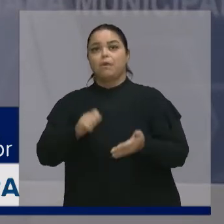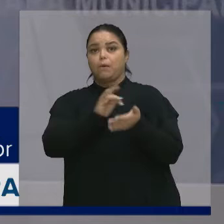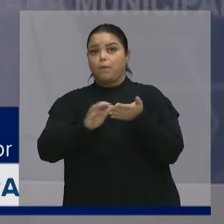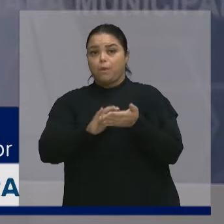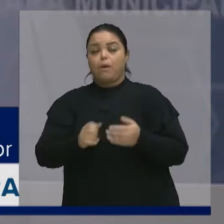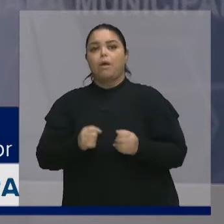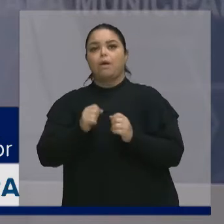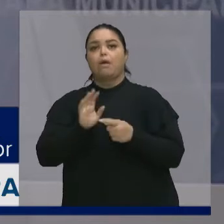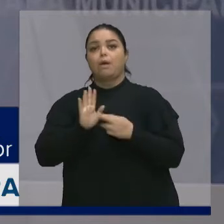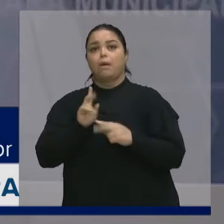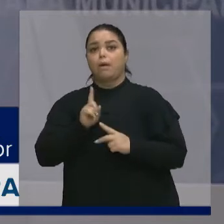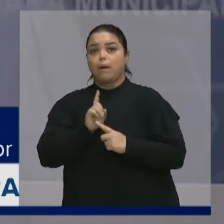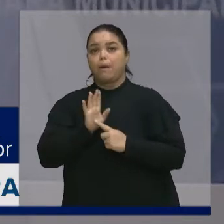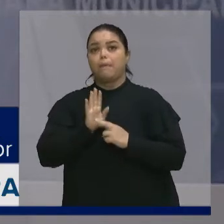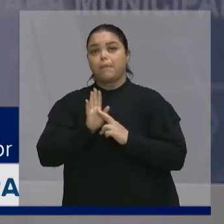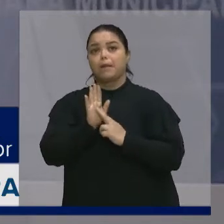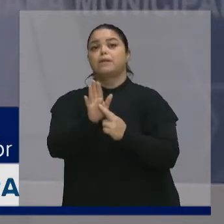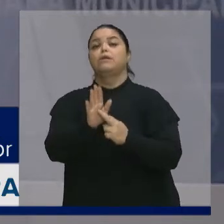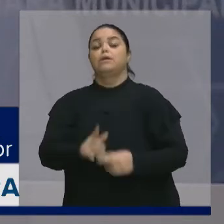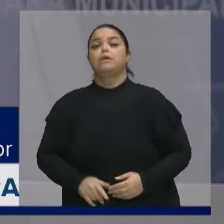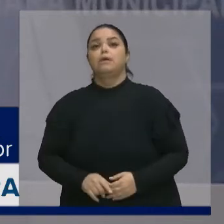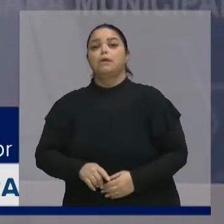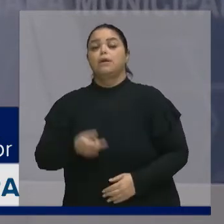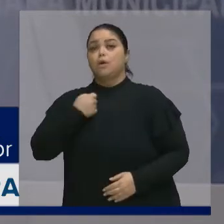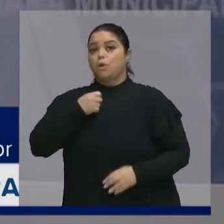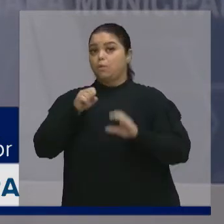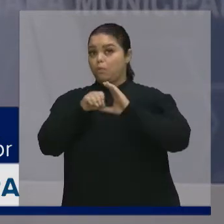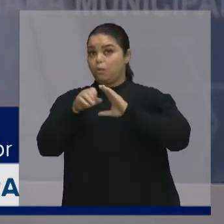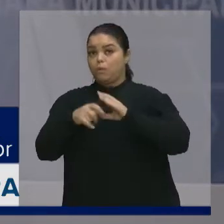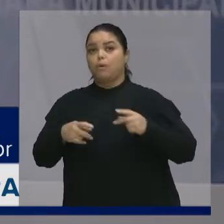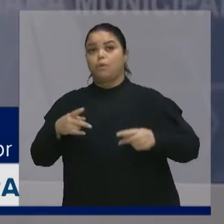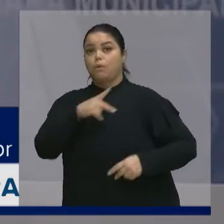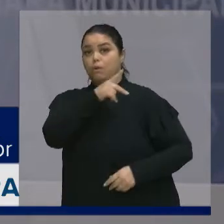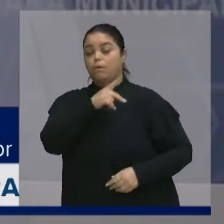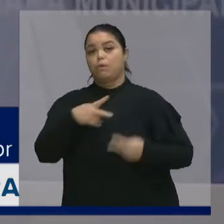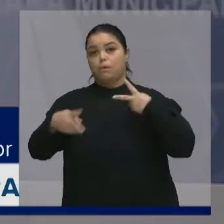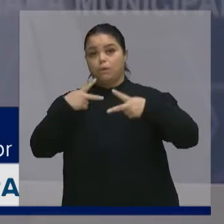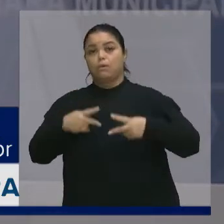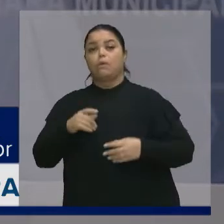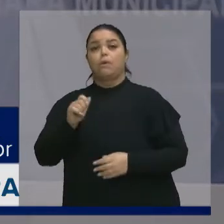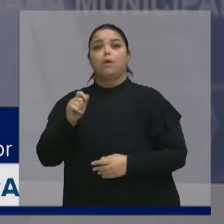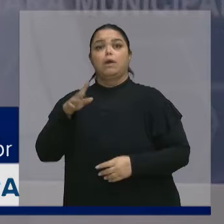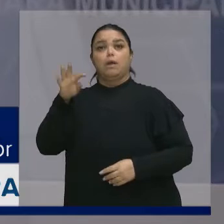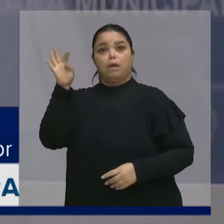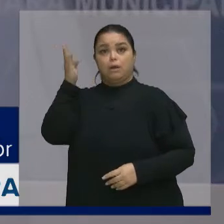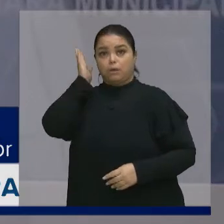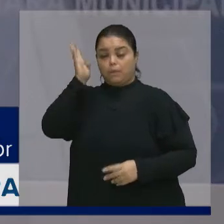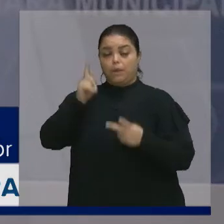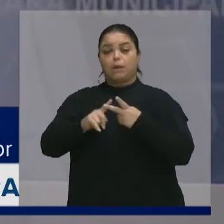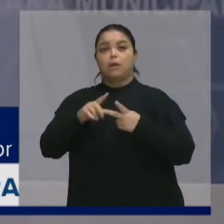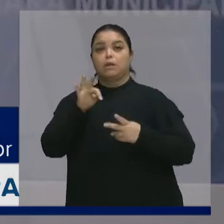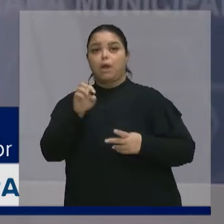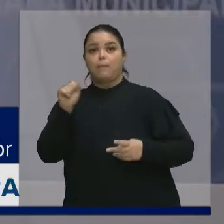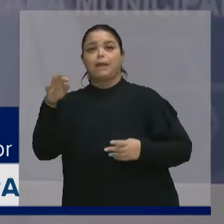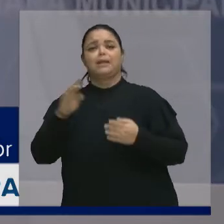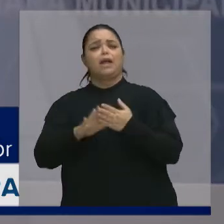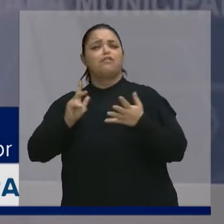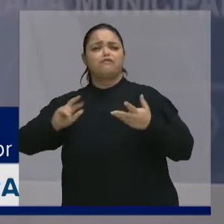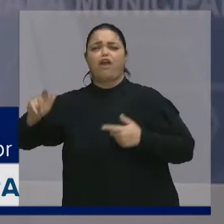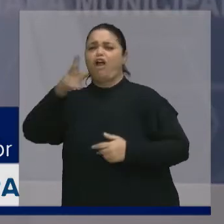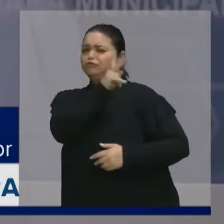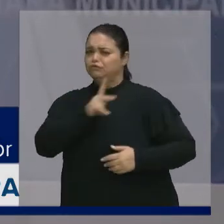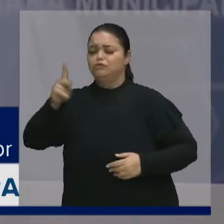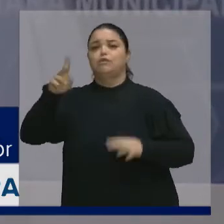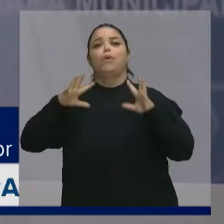da emissora, abrangendo cidades como São José dos Campos, Taubaté, Guará, Bragança, Atibaia, Campos do Jordão,